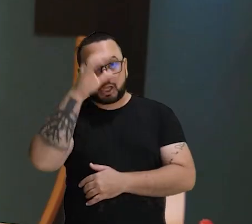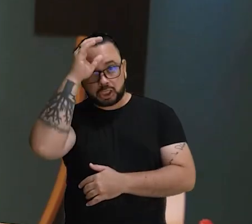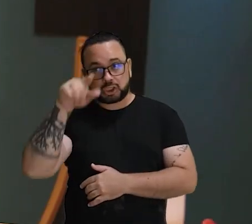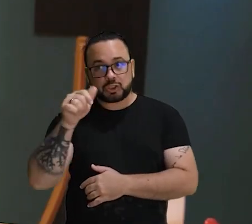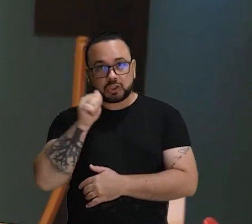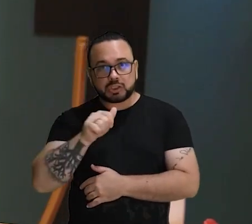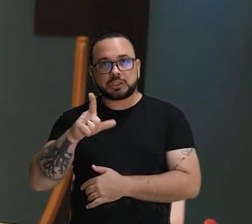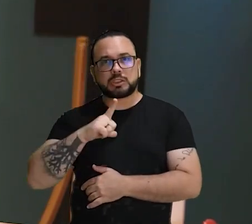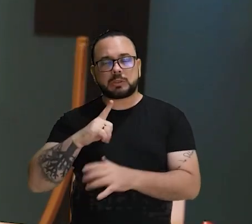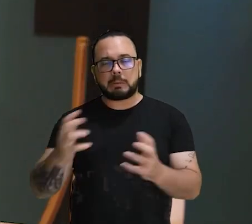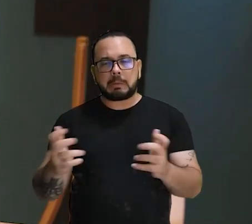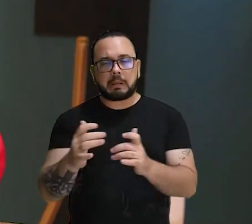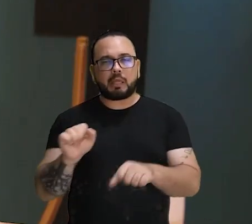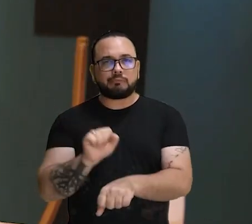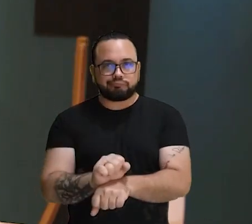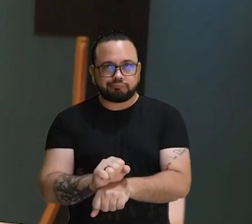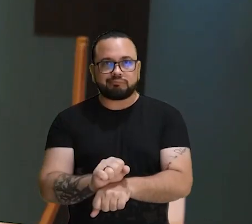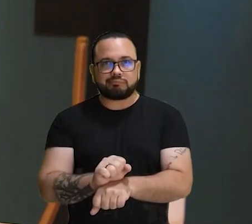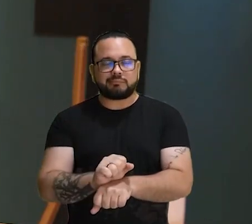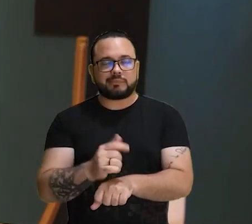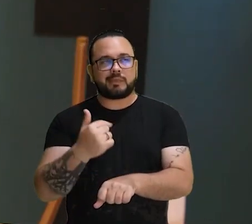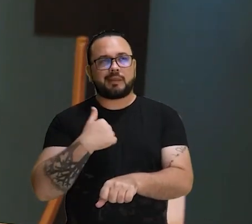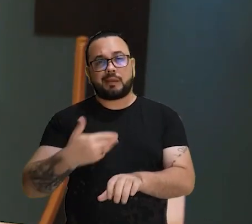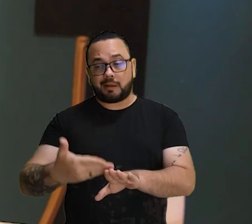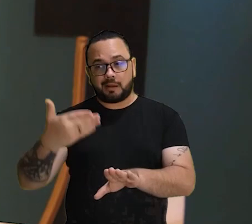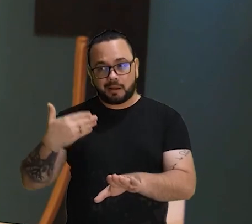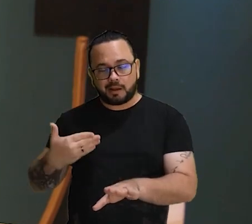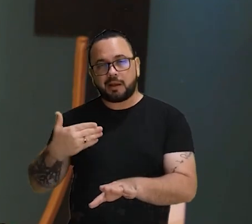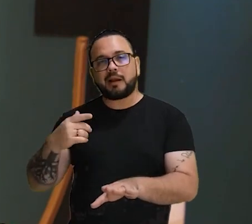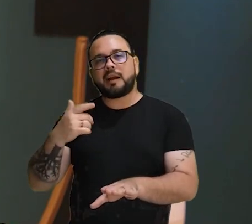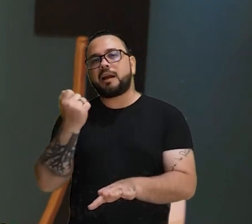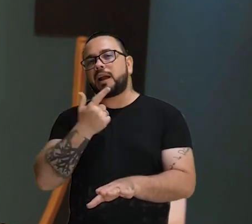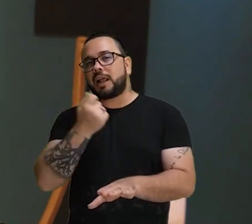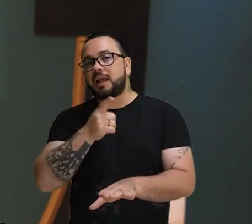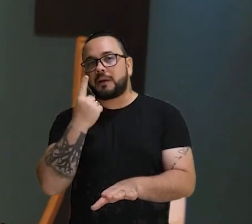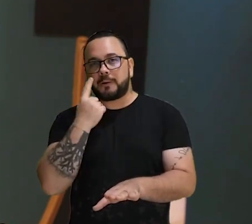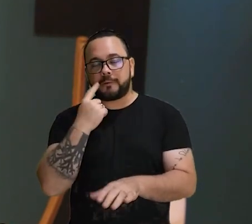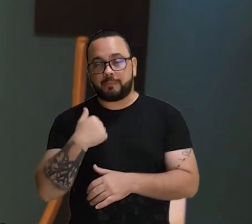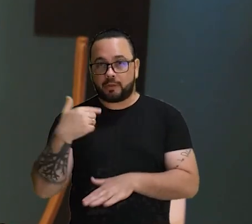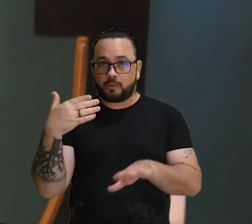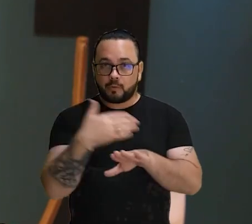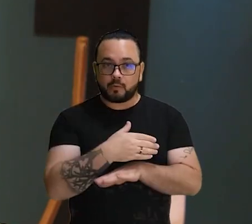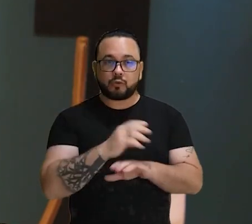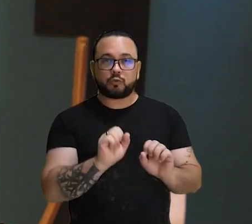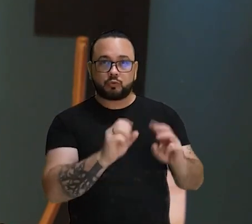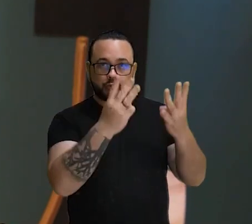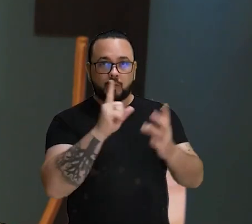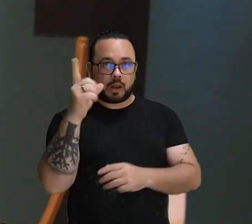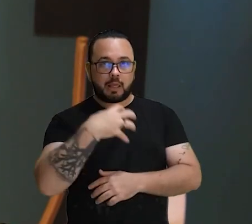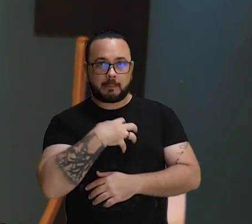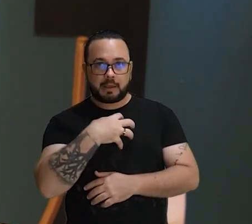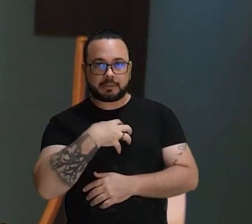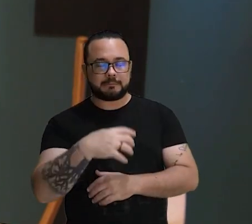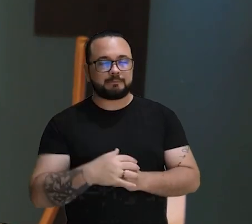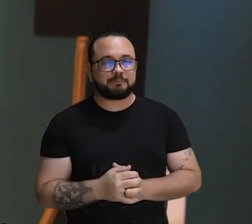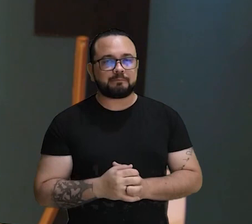estava parada. E a sanfona, meio que pela... Antes de tocar a sanfona, tem uma coisa engraçada. Que eu fui num show de Sivuca, lá em